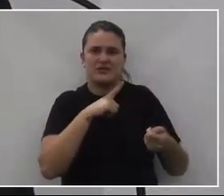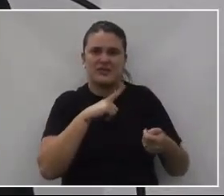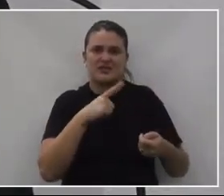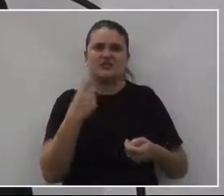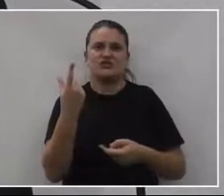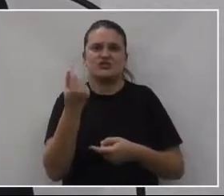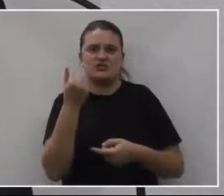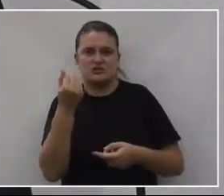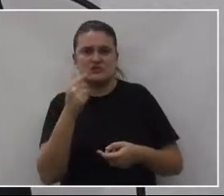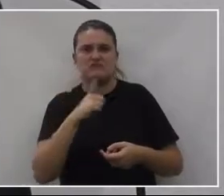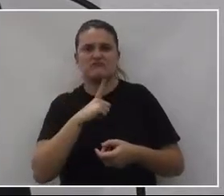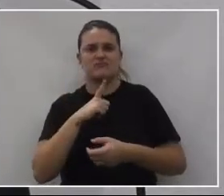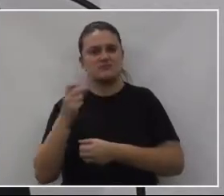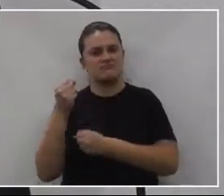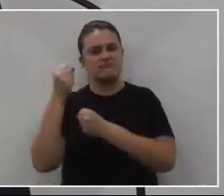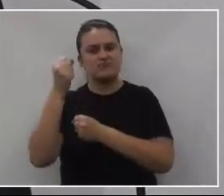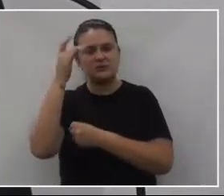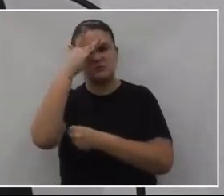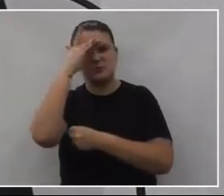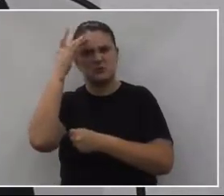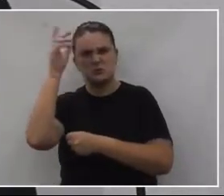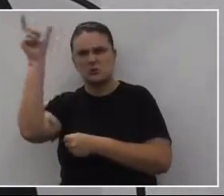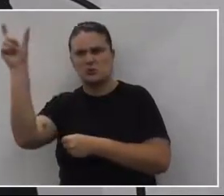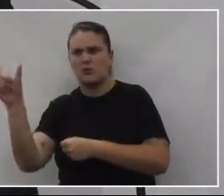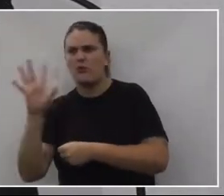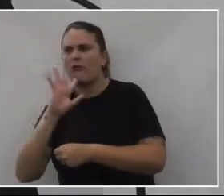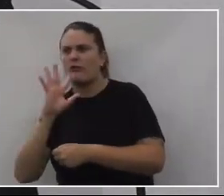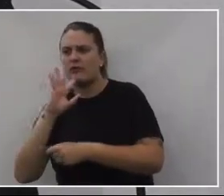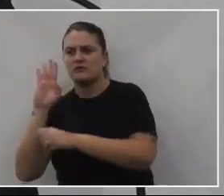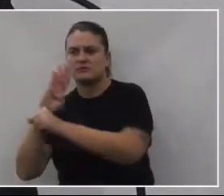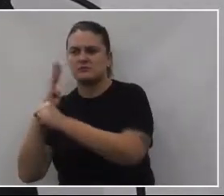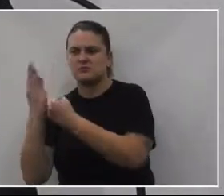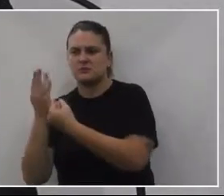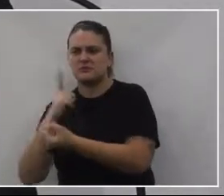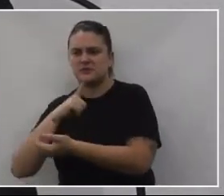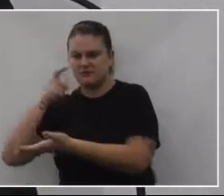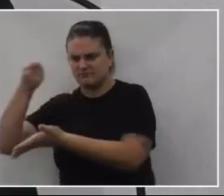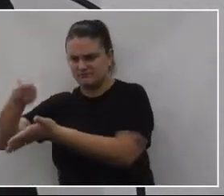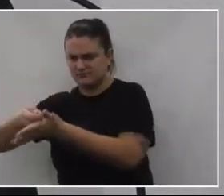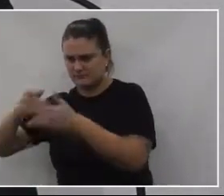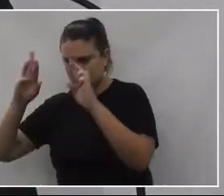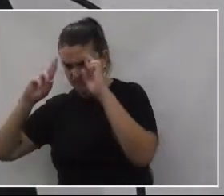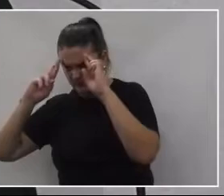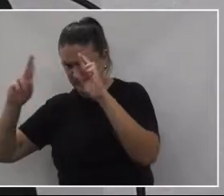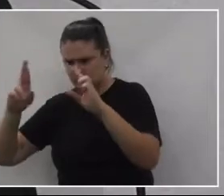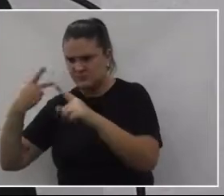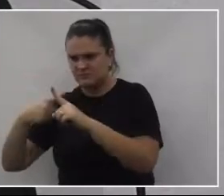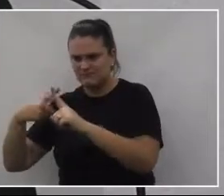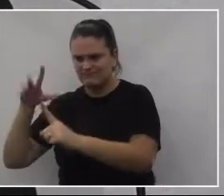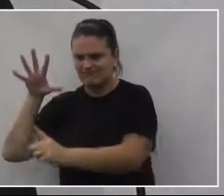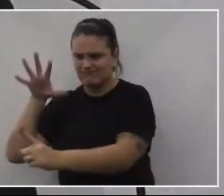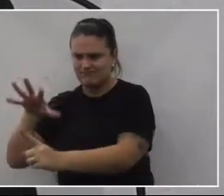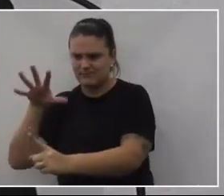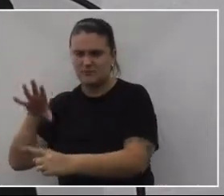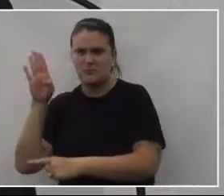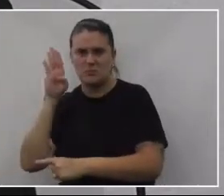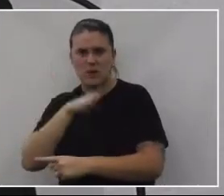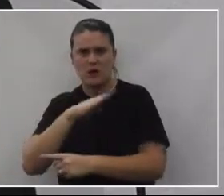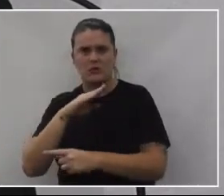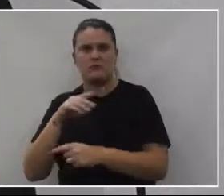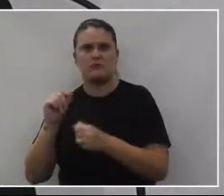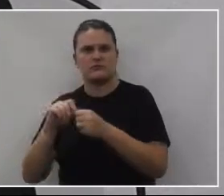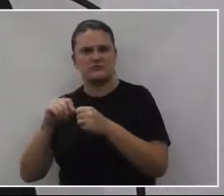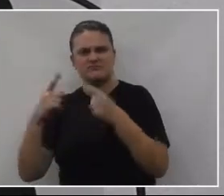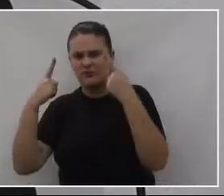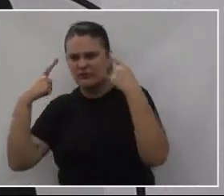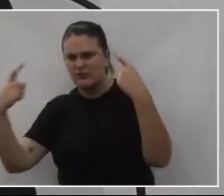poder, uma pessoa conhecida no bairro, impõe ali a respeitabilidade pelas ameaças, pela